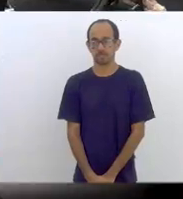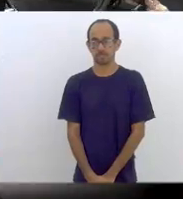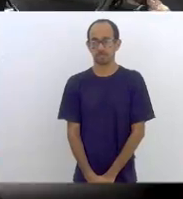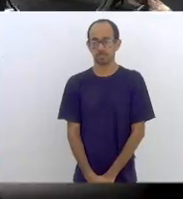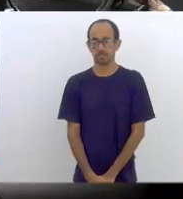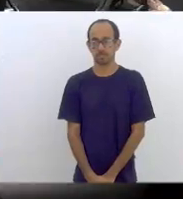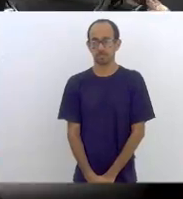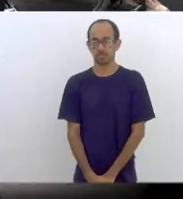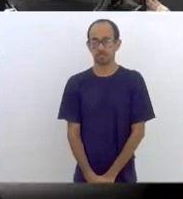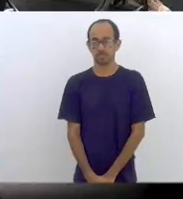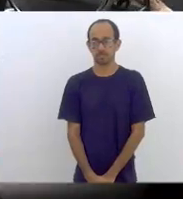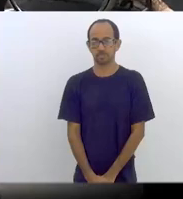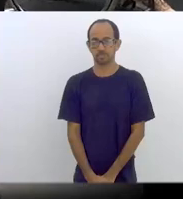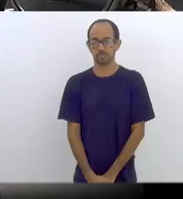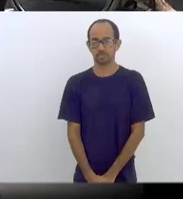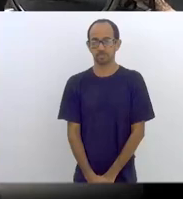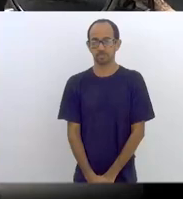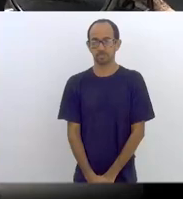entendeu